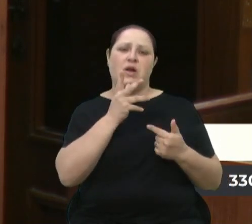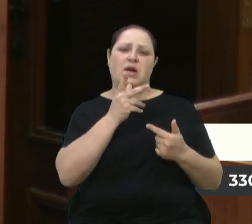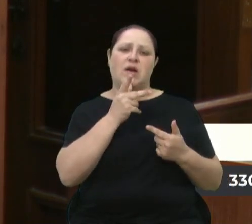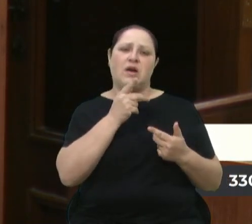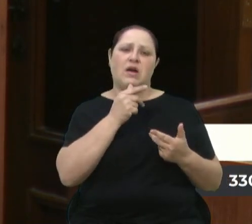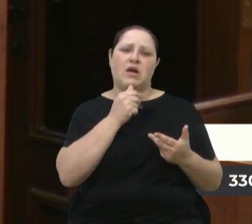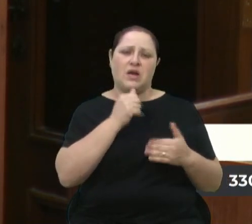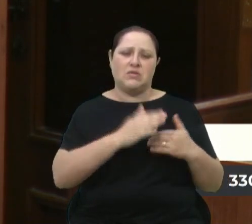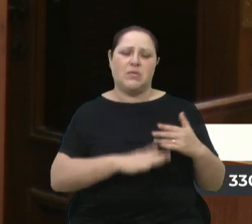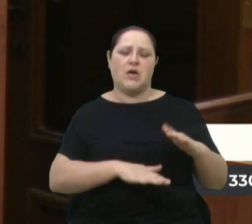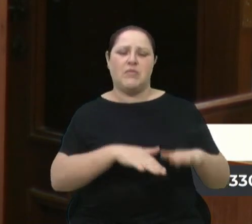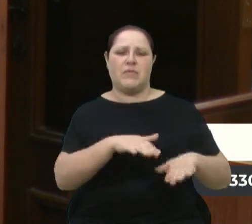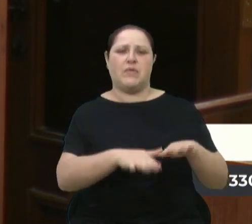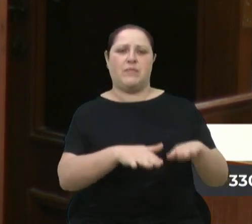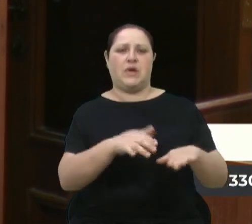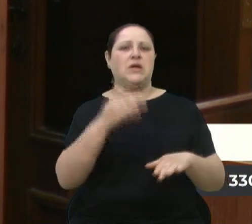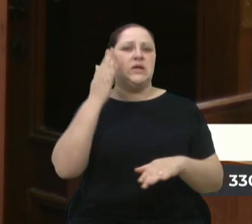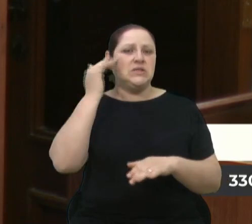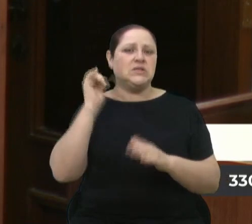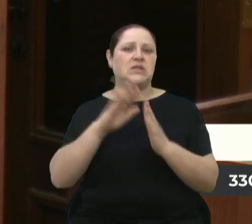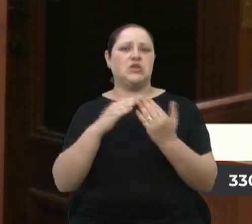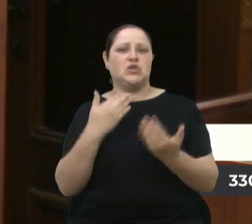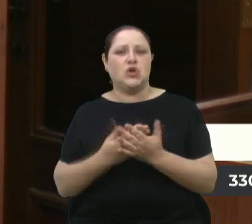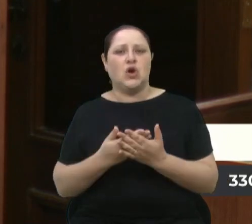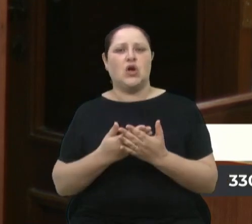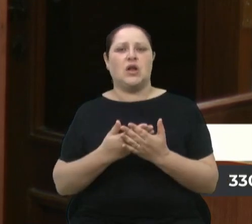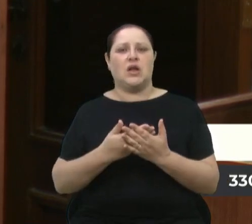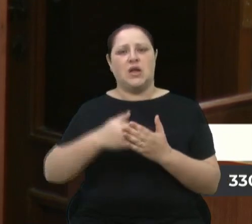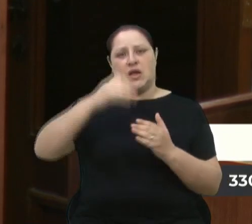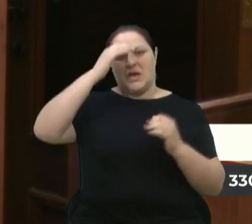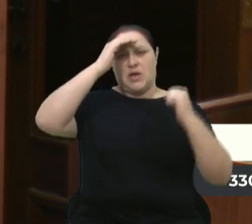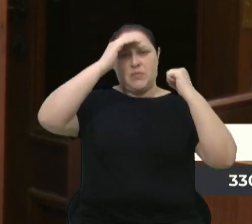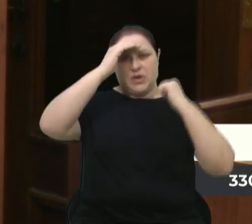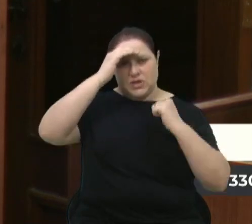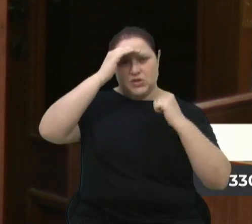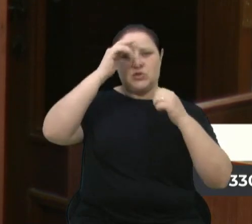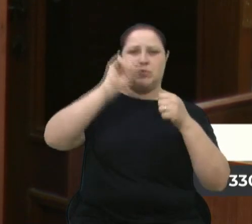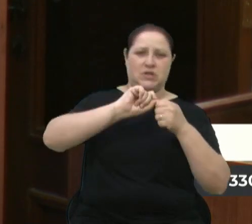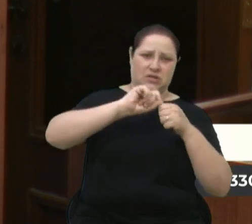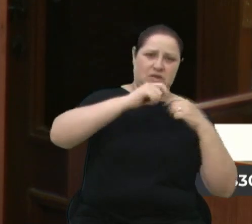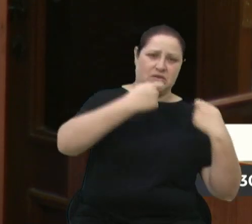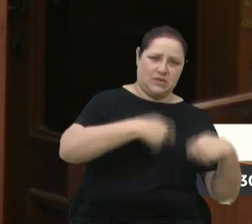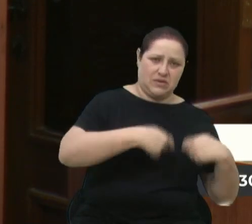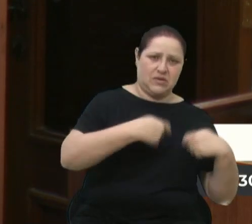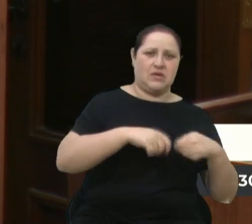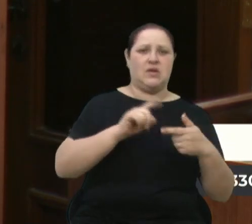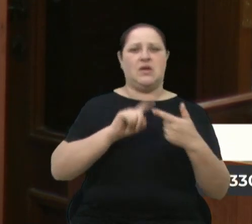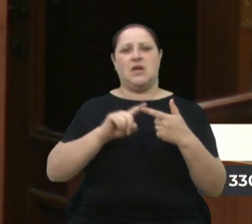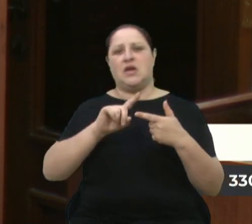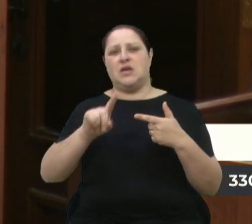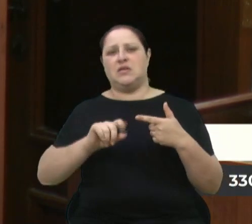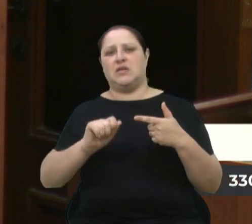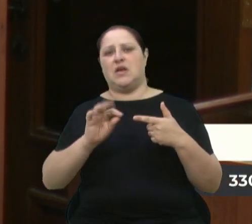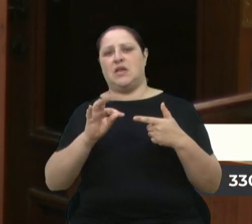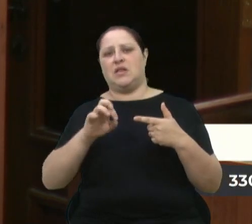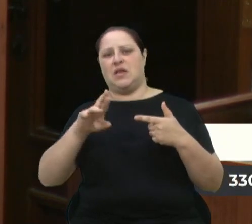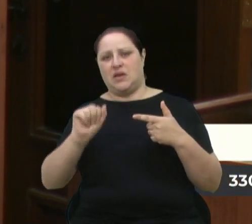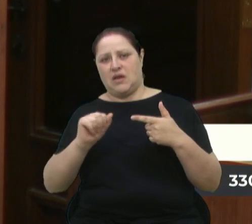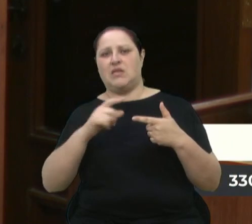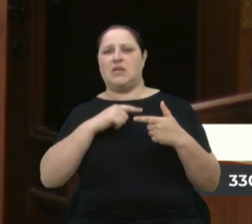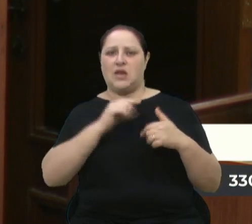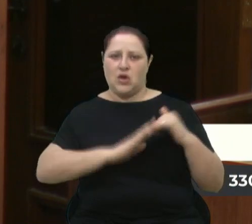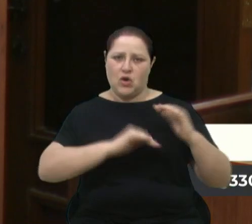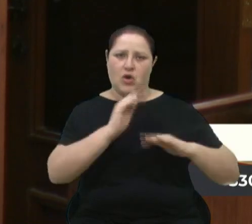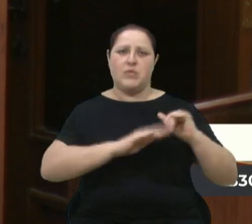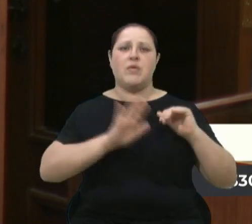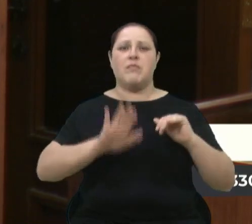Eu sei que o imigrante era uma questão que tinha que acontecer, o Zátera está sendo feita uma obra, mas nós seguimos com o Cristóvão de